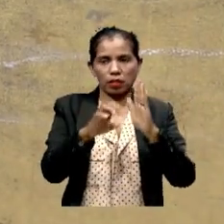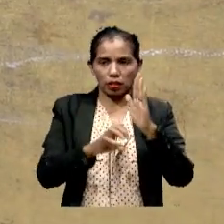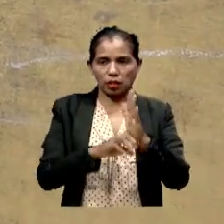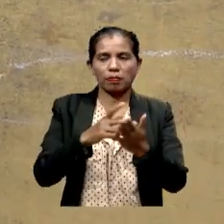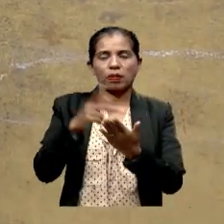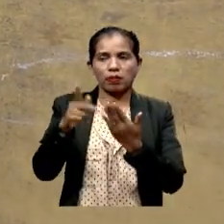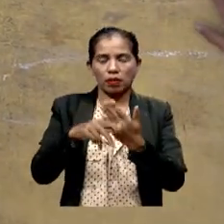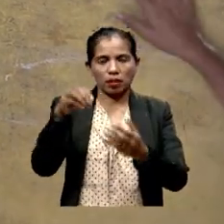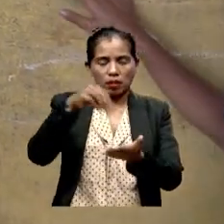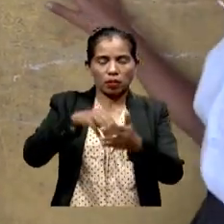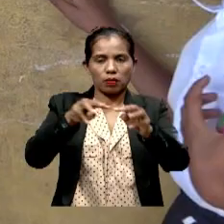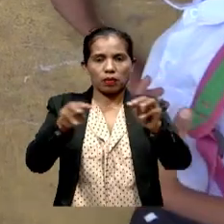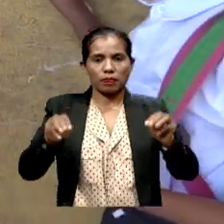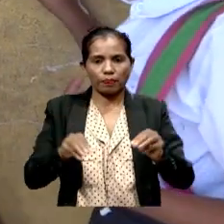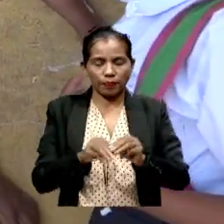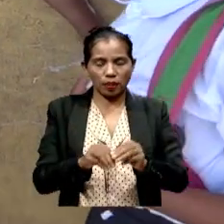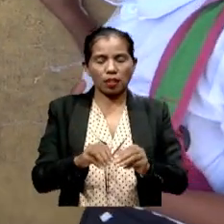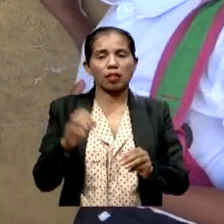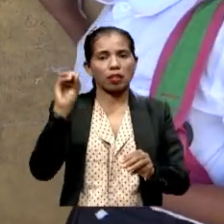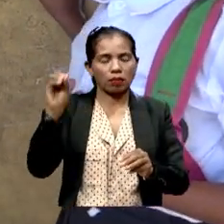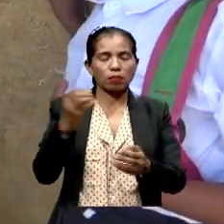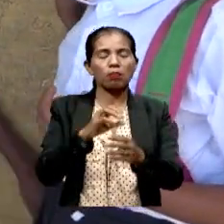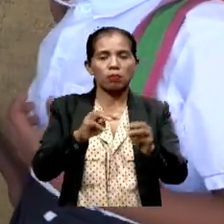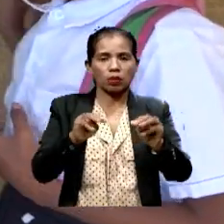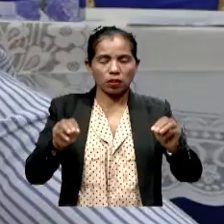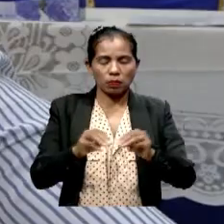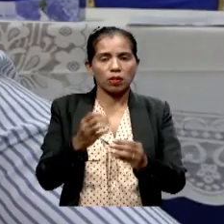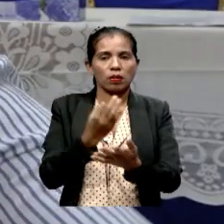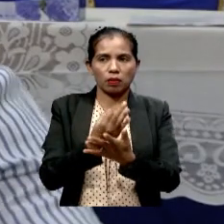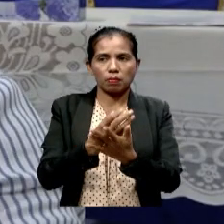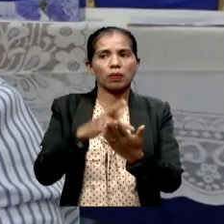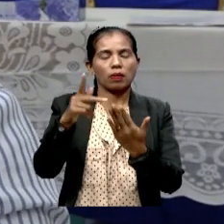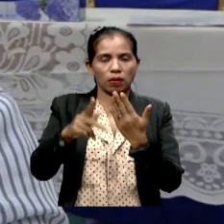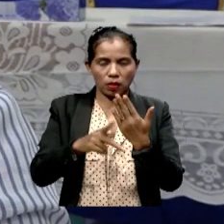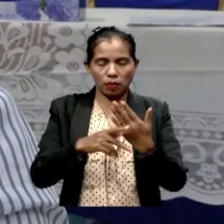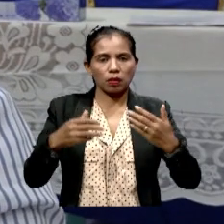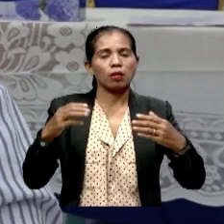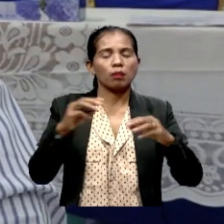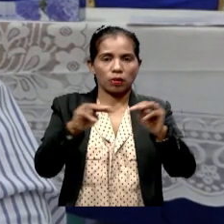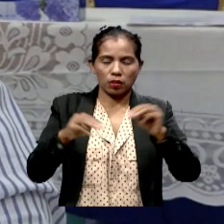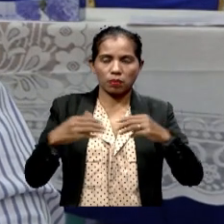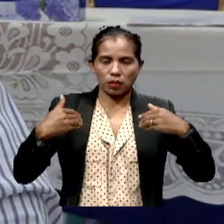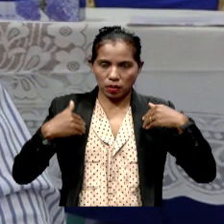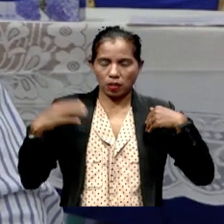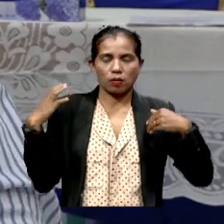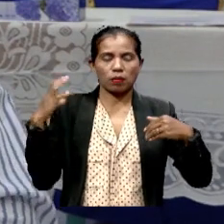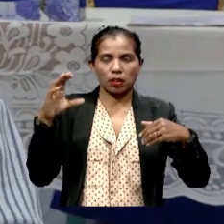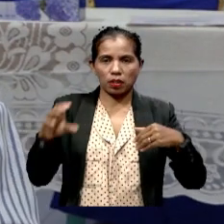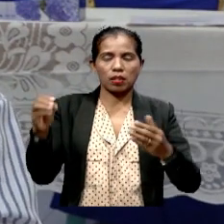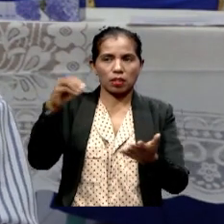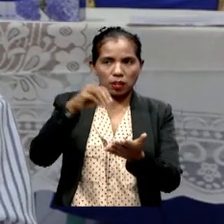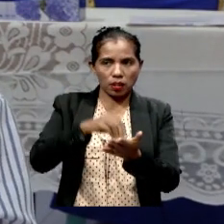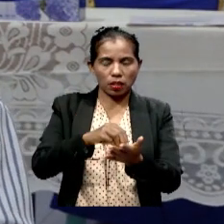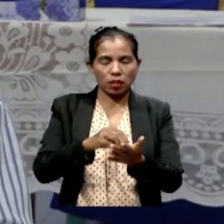alocado é município, nem considerado município, nem orçamento. Agora, quando o programa lá, o município e a competência, para tu realoca quando